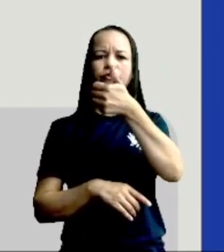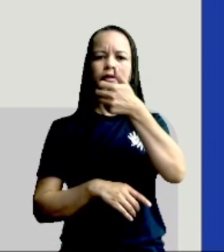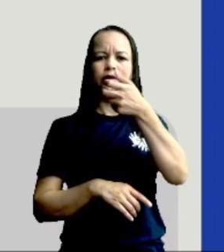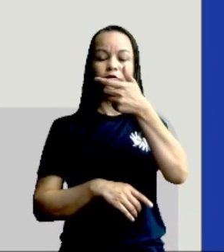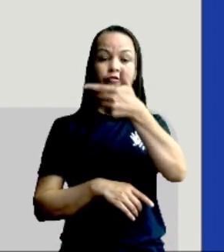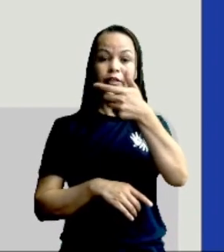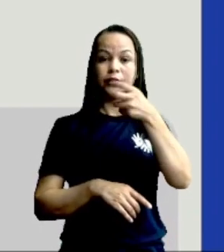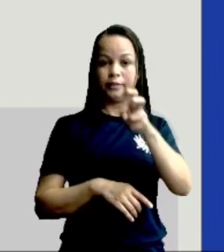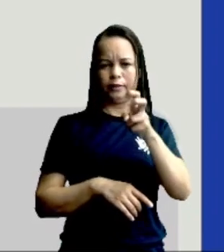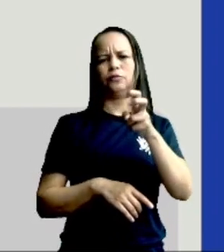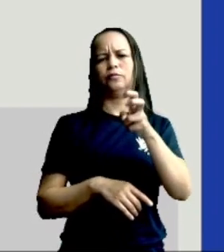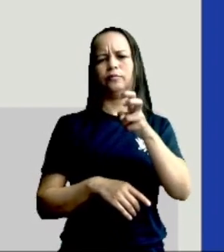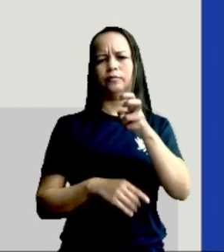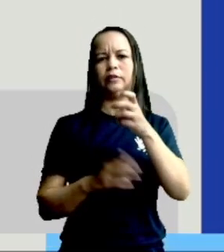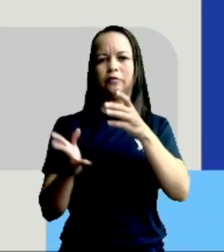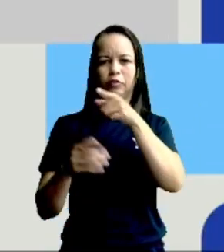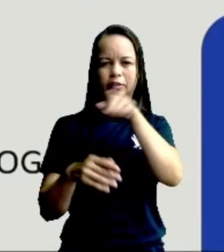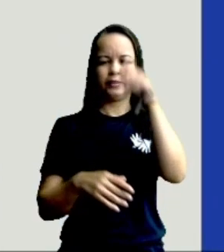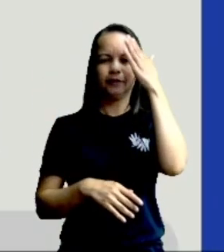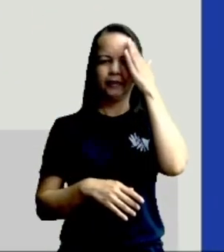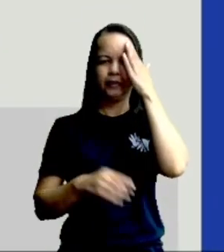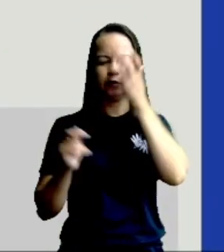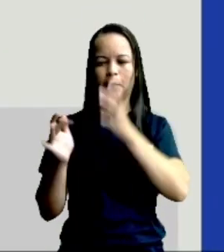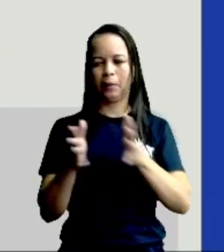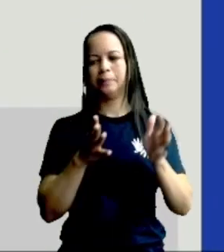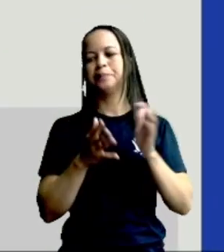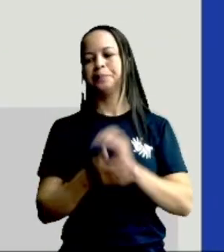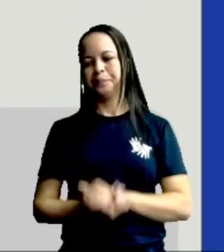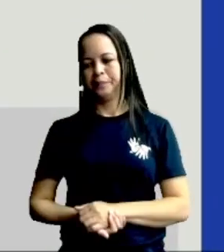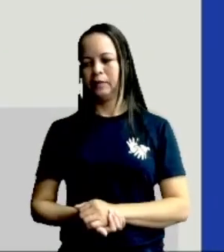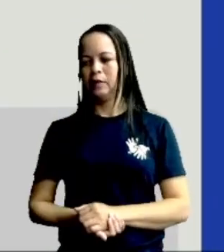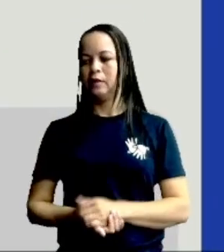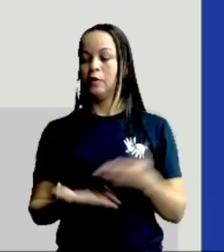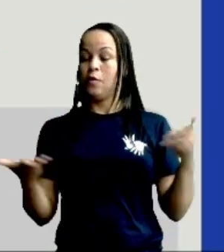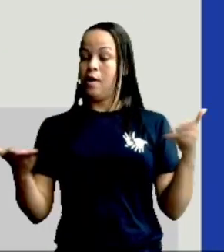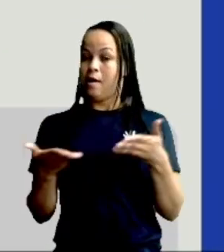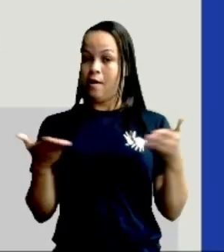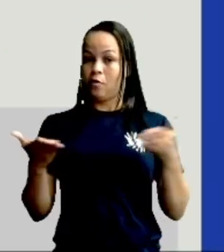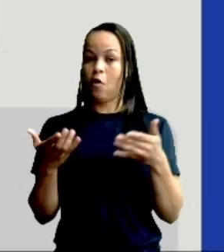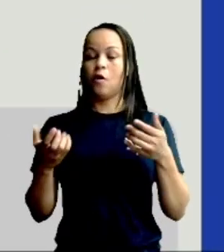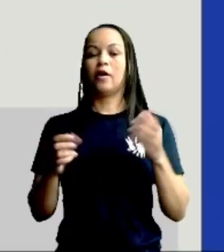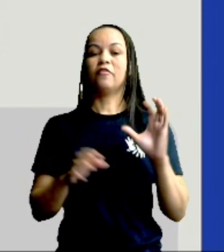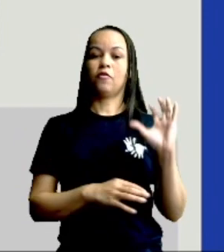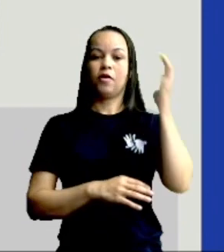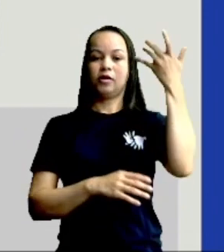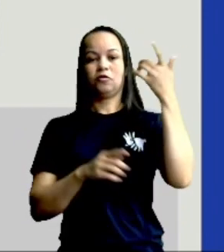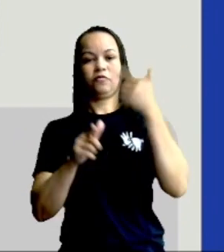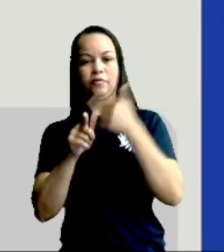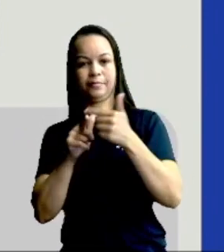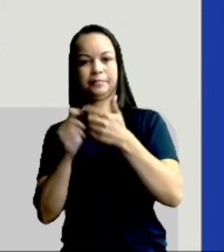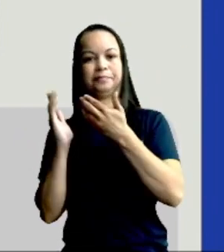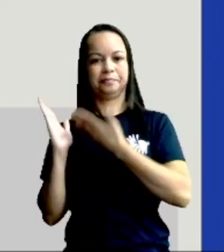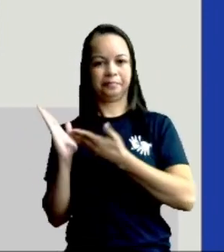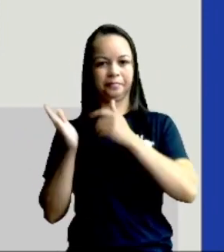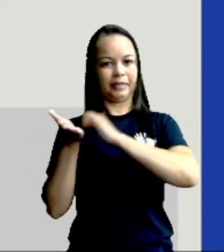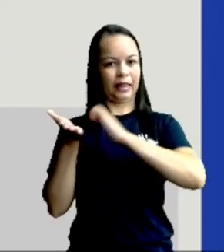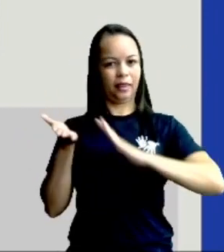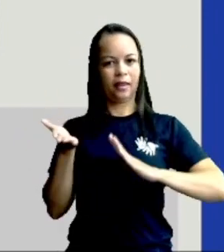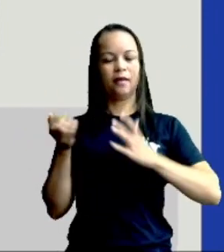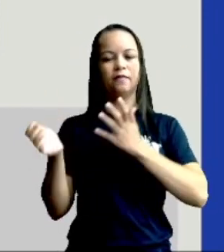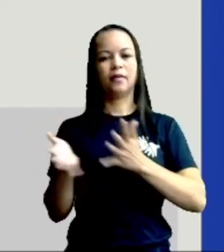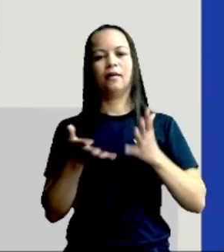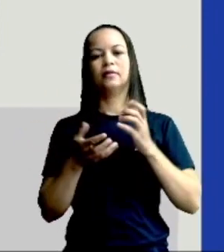para entender? Ótimo! Então vamos lá, porque agora a gente vai solucionar o nosso problema. Acho que deu